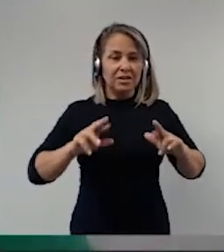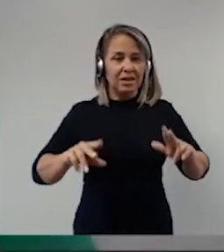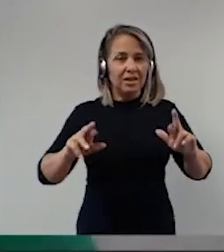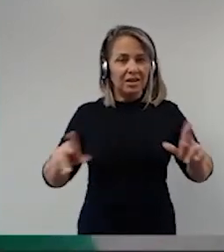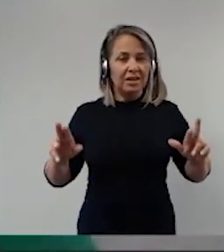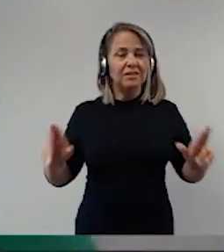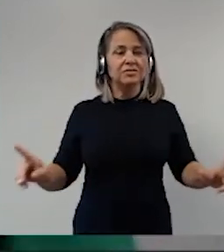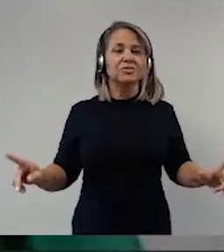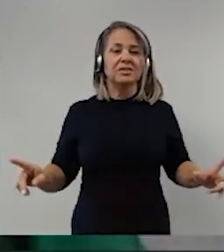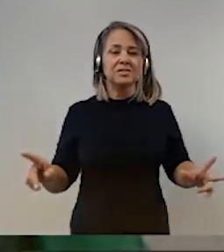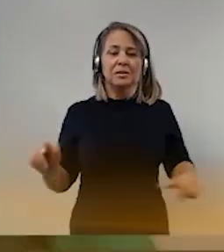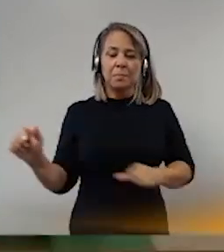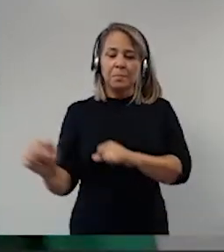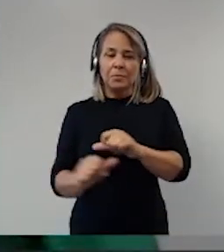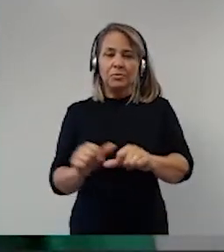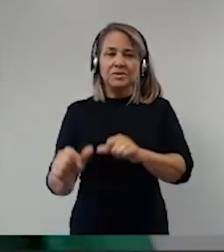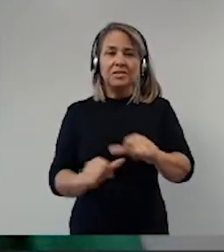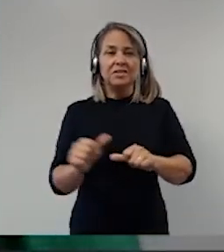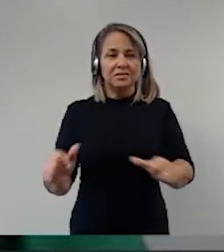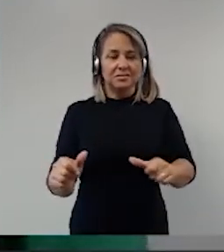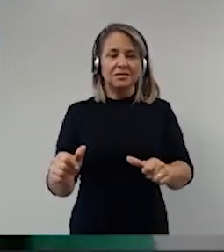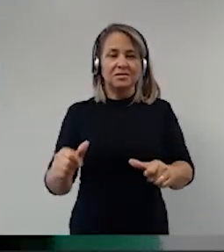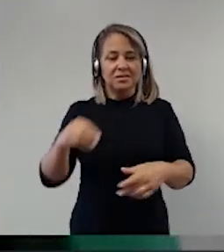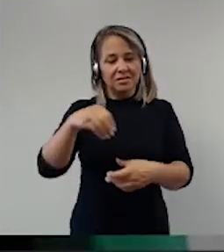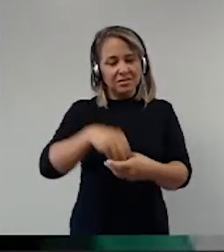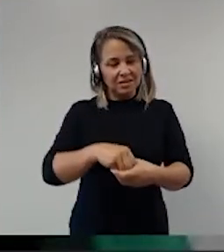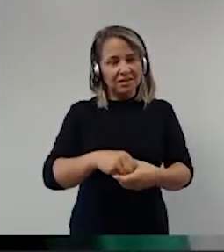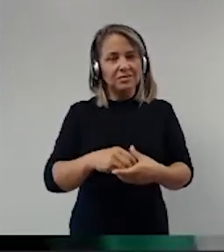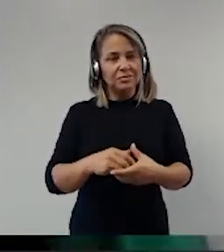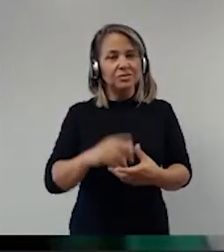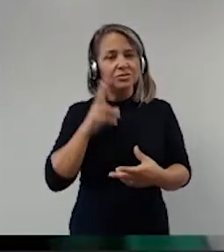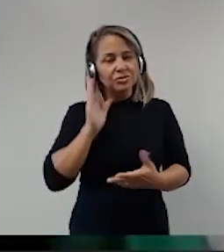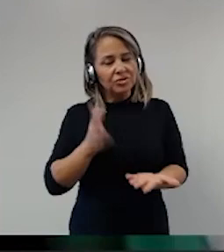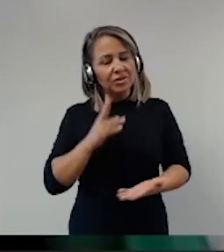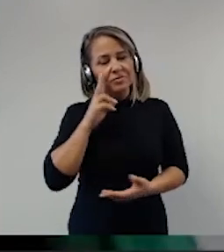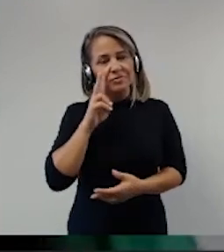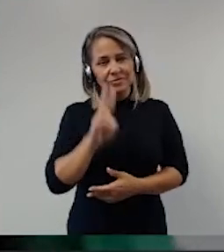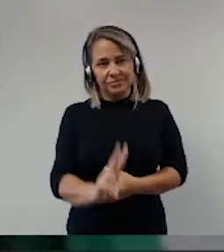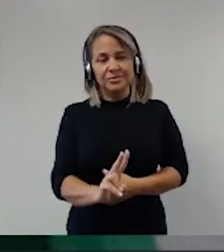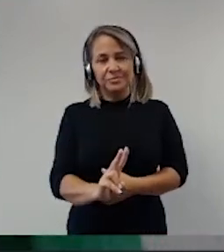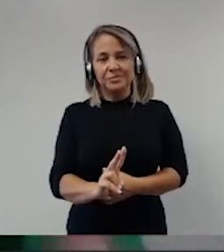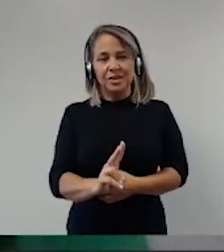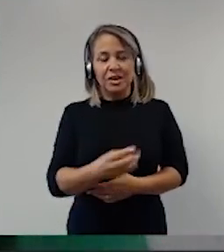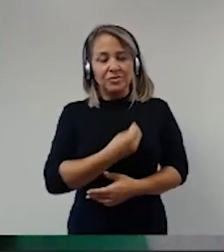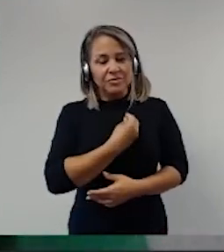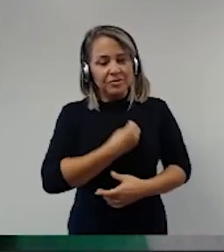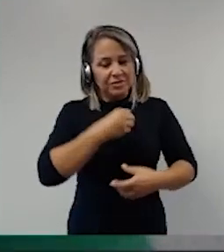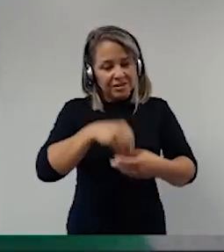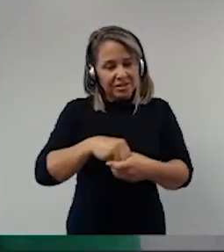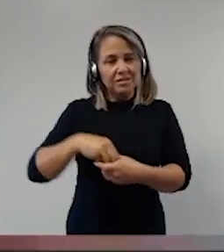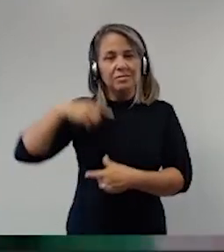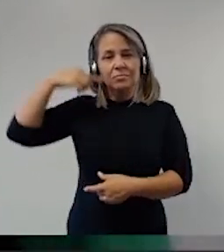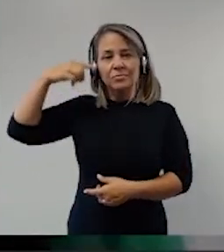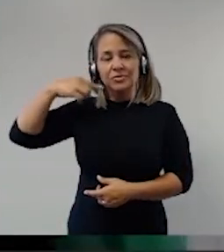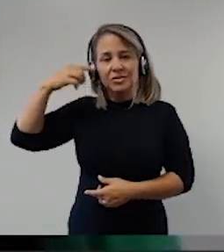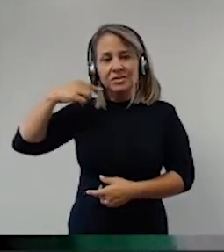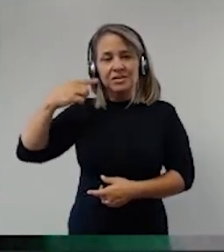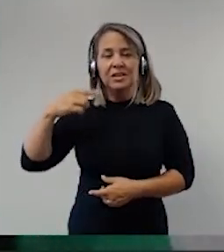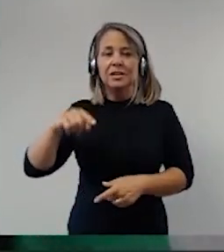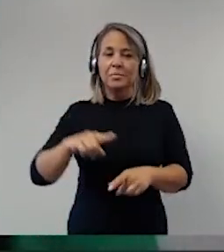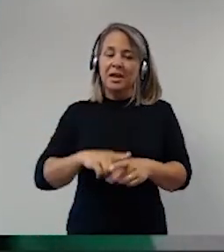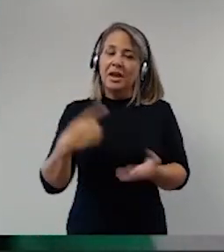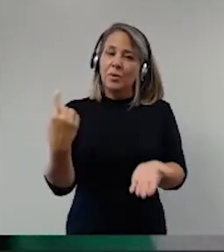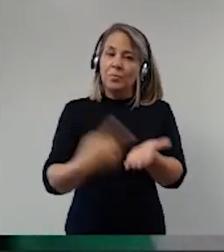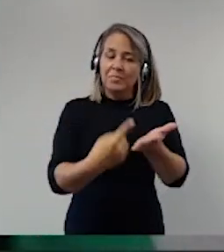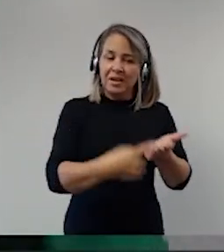diferenças e várias modificações, né, dentro do que a gente já vive da advocacia, dentro da celeridade que a gente tinha de marcação de